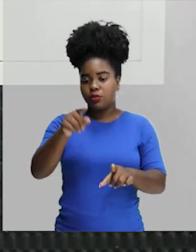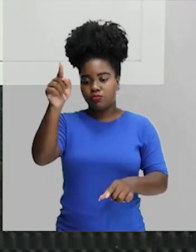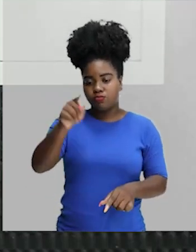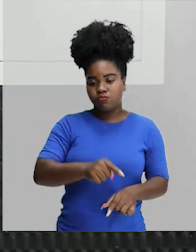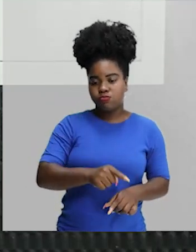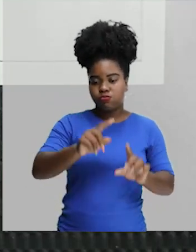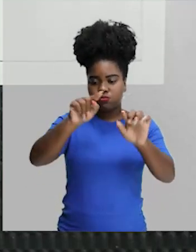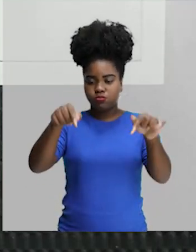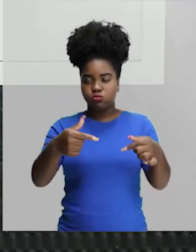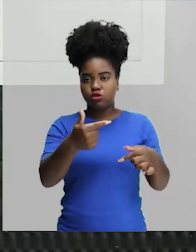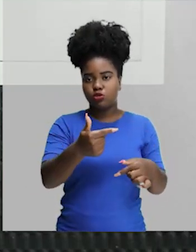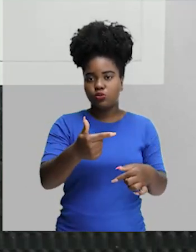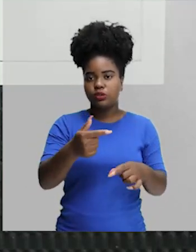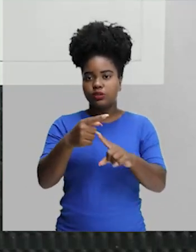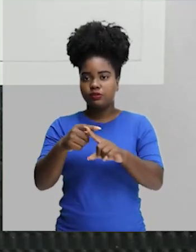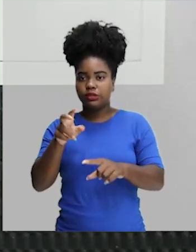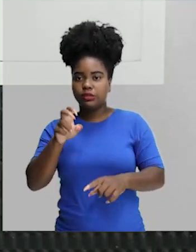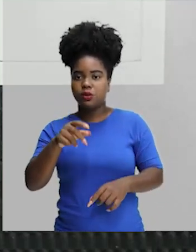ter que A,